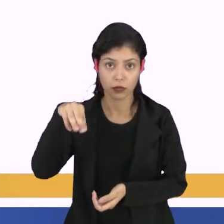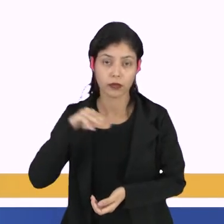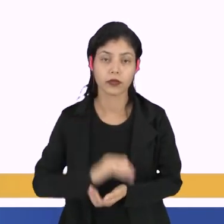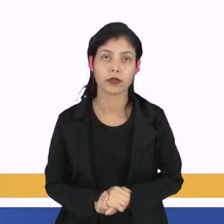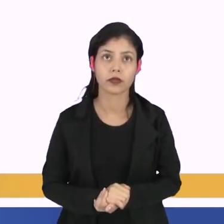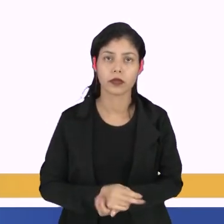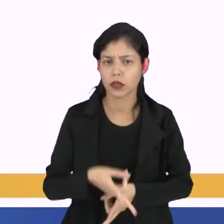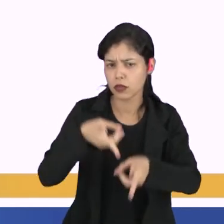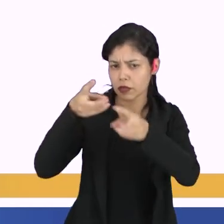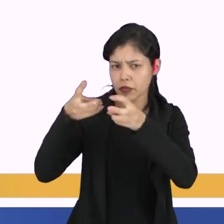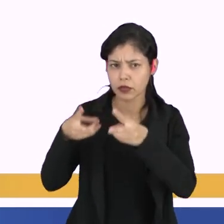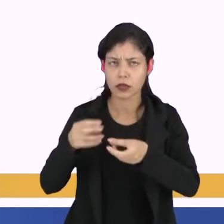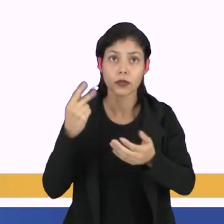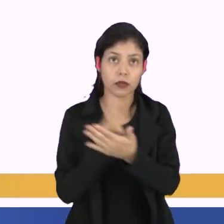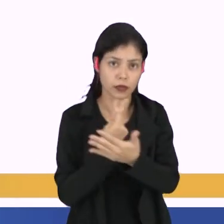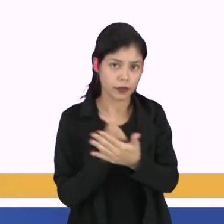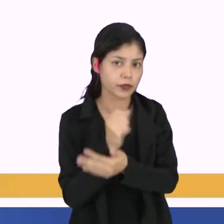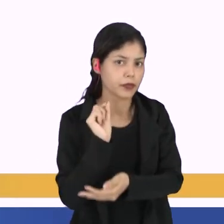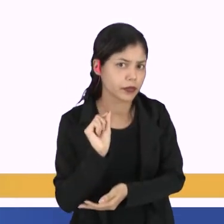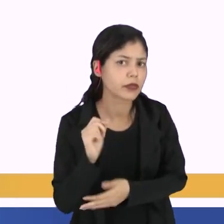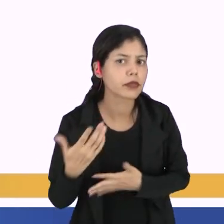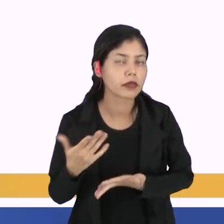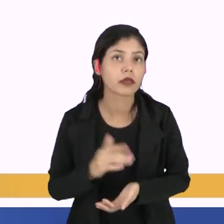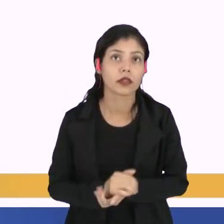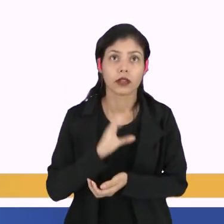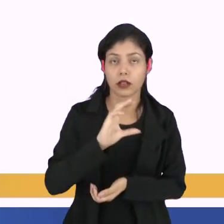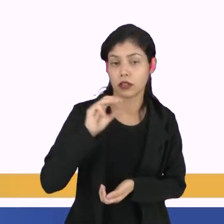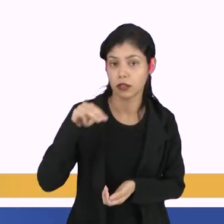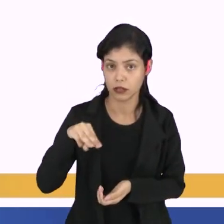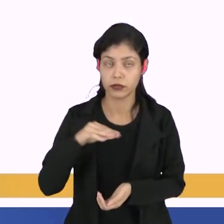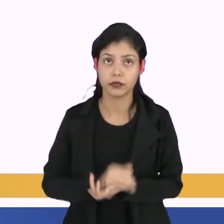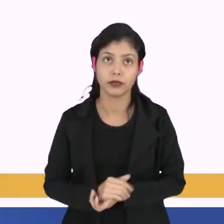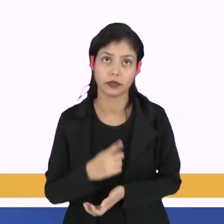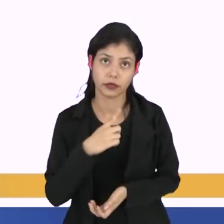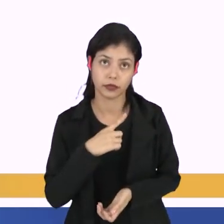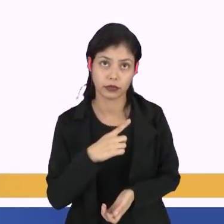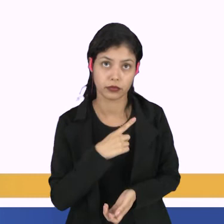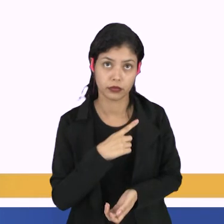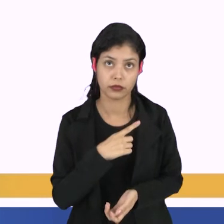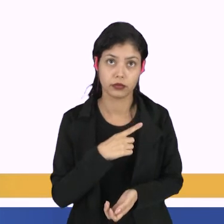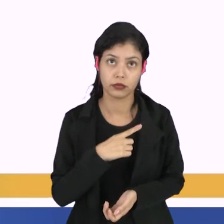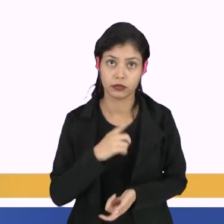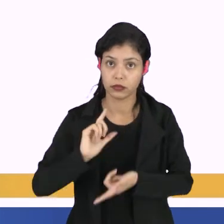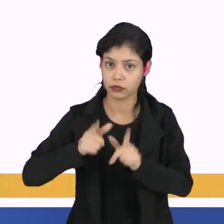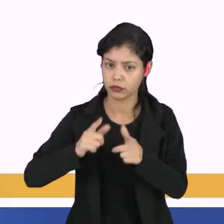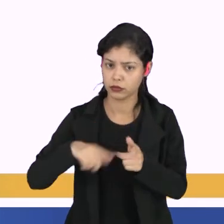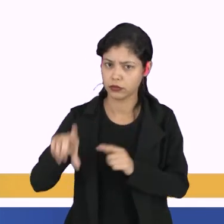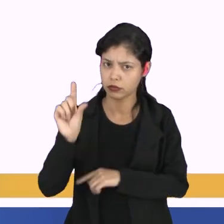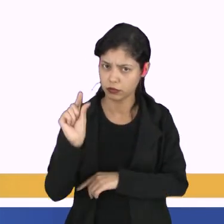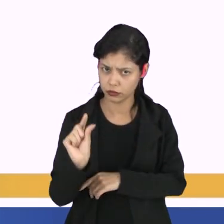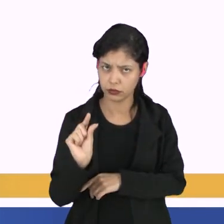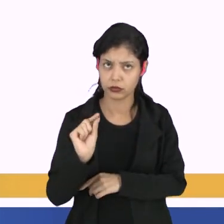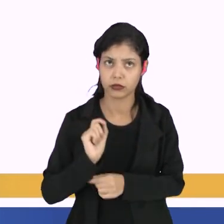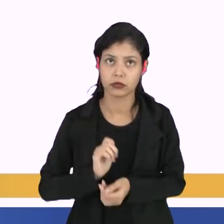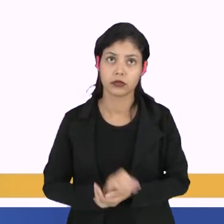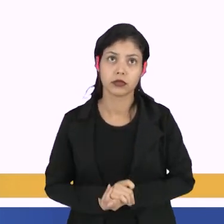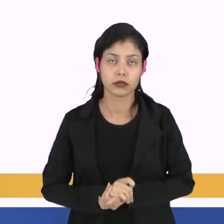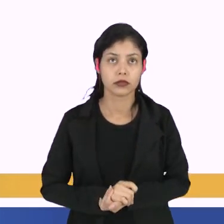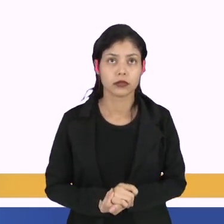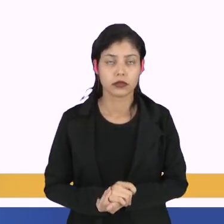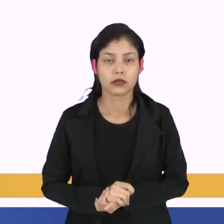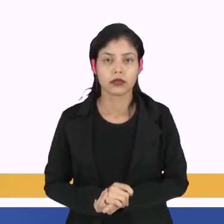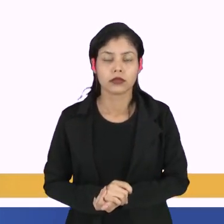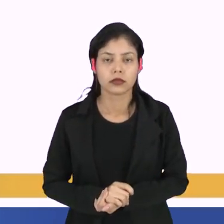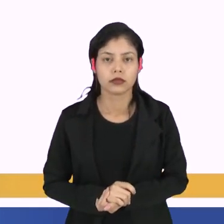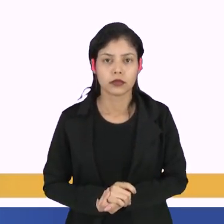centímetro, e aí percebam um errozinho, tá? Centímetro, elas têm que dar em letras minúsculas, foi um errozinho aí